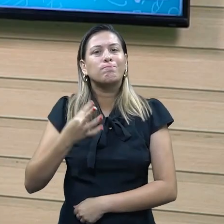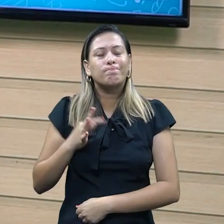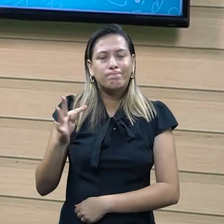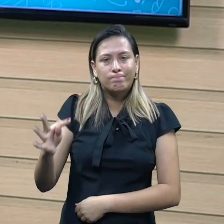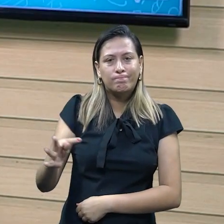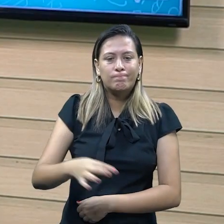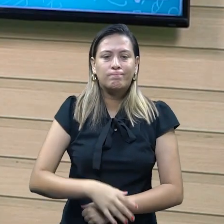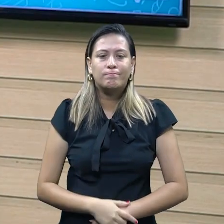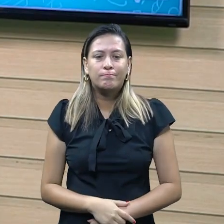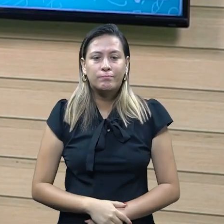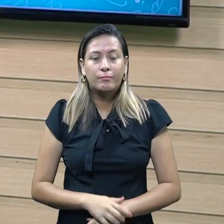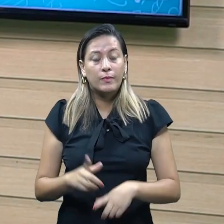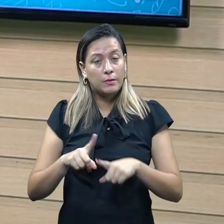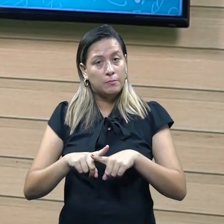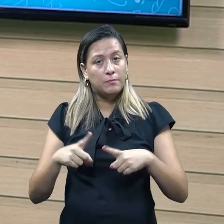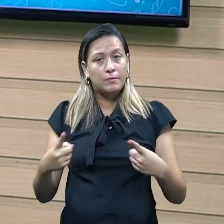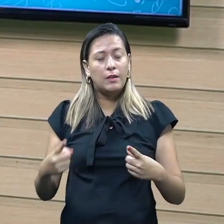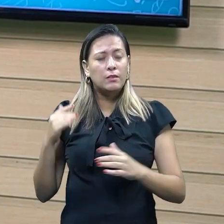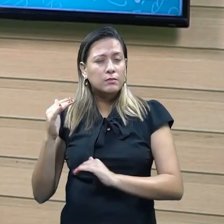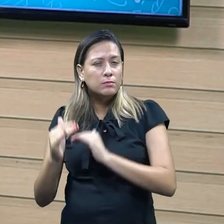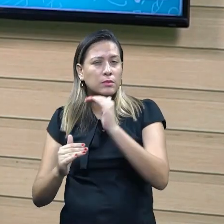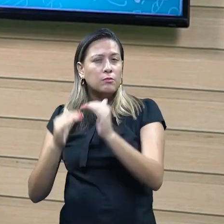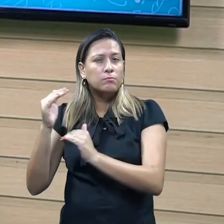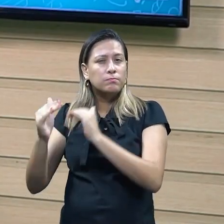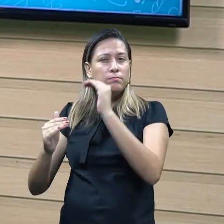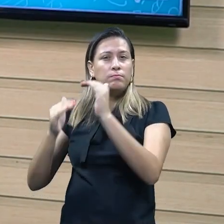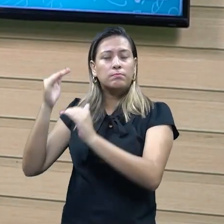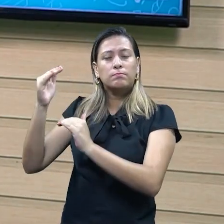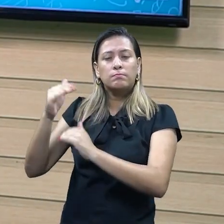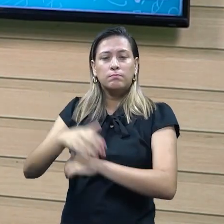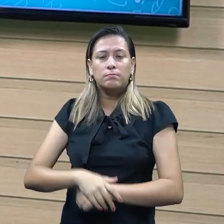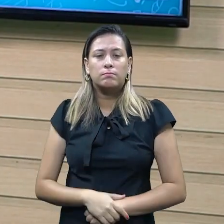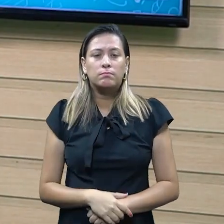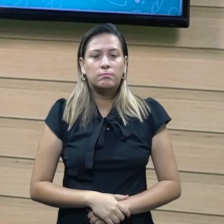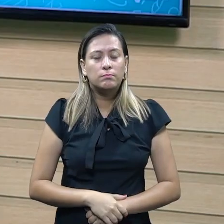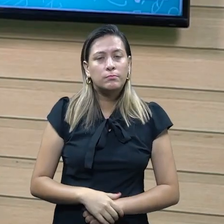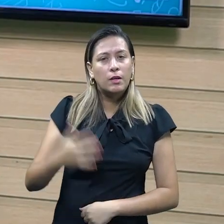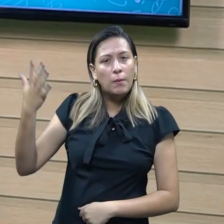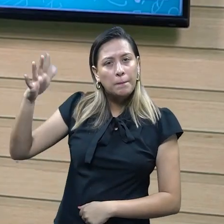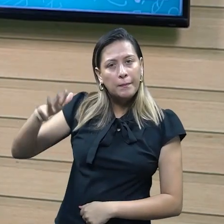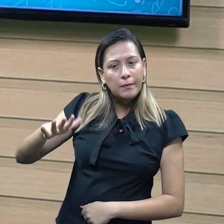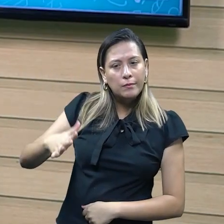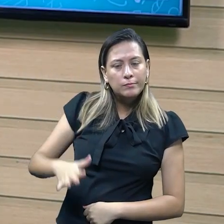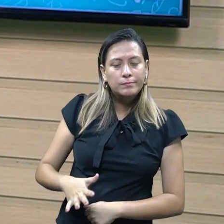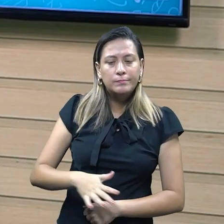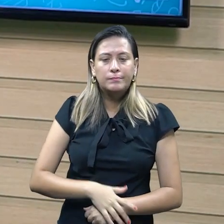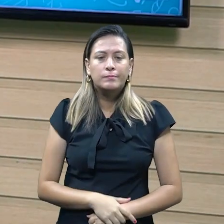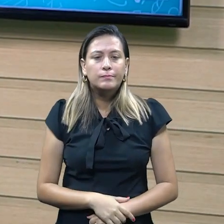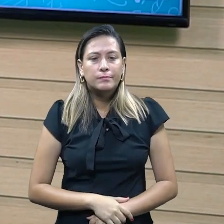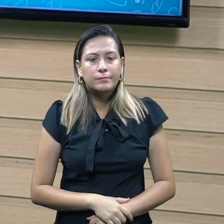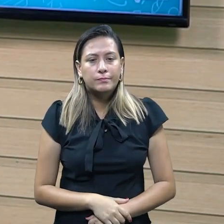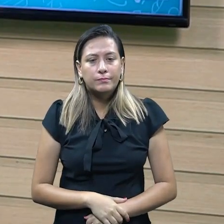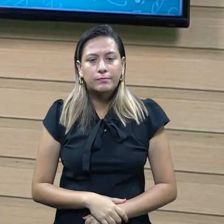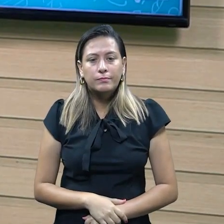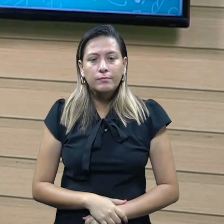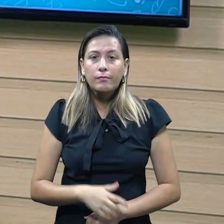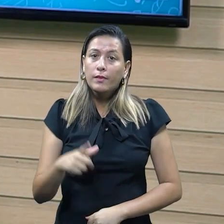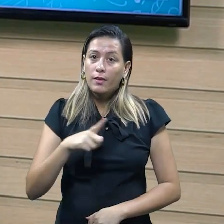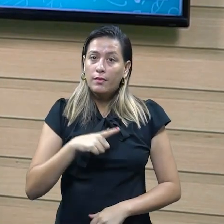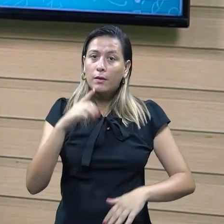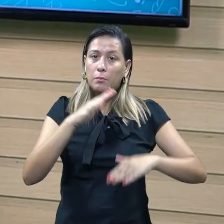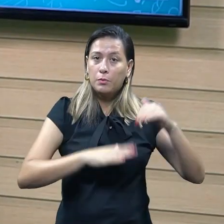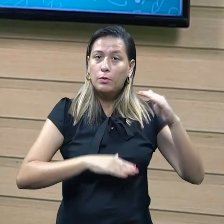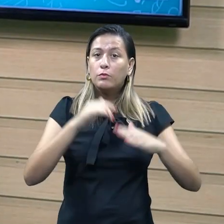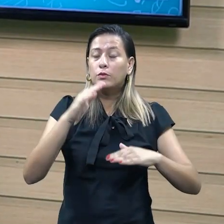tecnologia. Mas como foi evoluindo e foi barateando, então agora nós temos mais